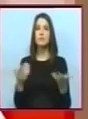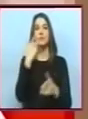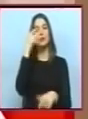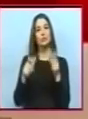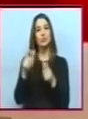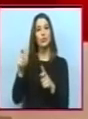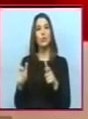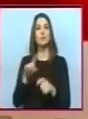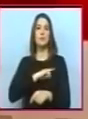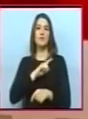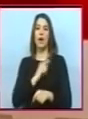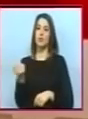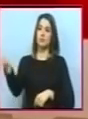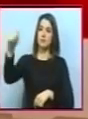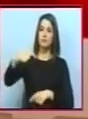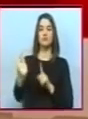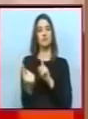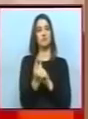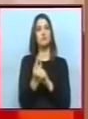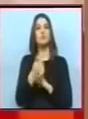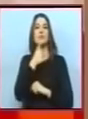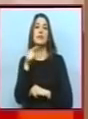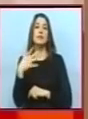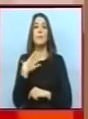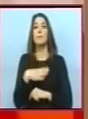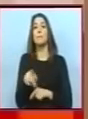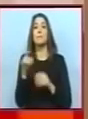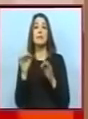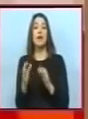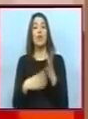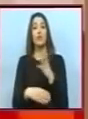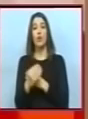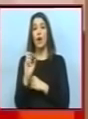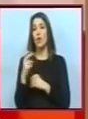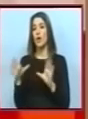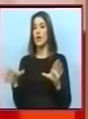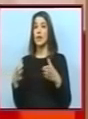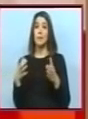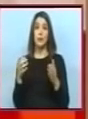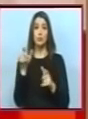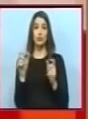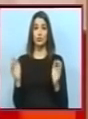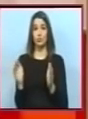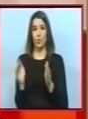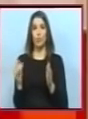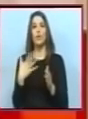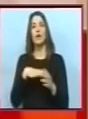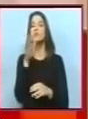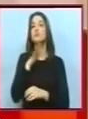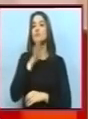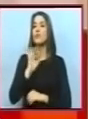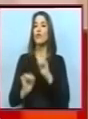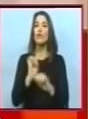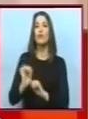pessoas, para os particulares que querem recorrer a um advogado ou que querem recorrer a uma equipa muito pequenina, a quem querem contar os seus